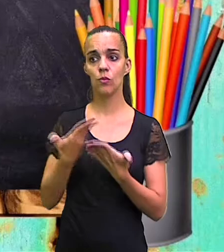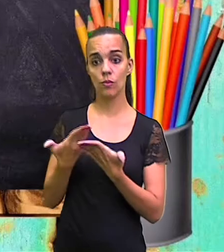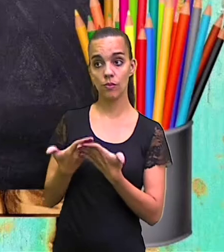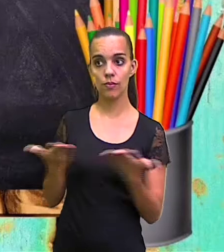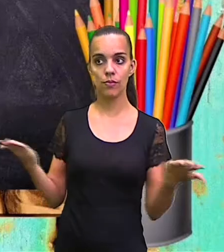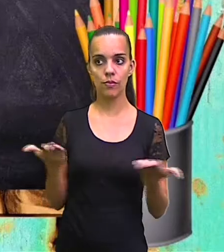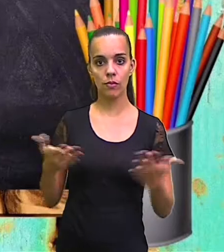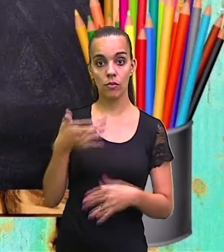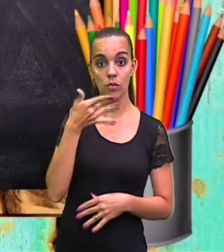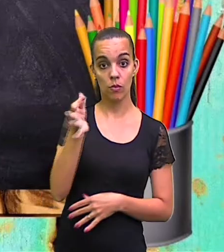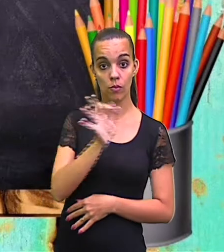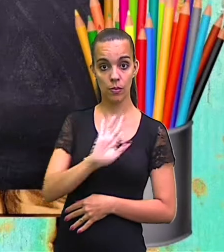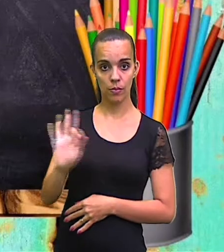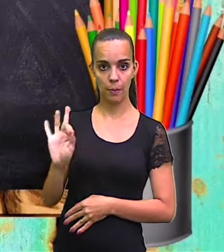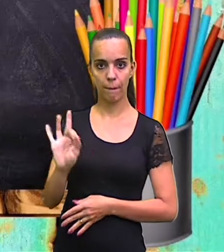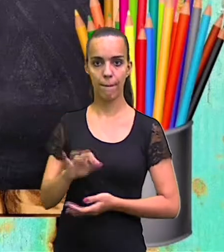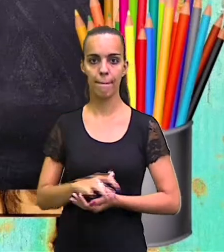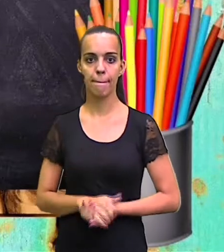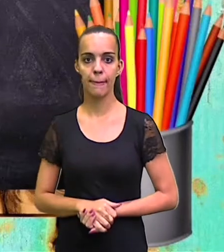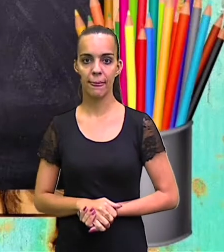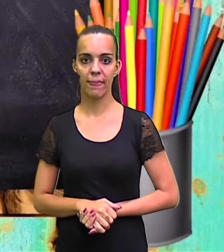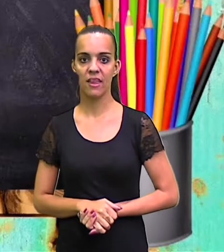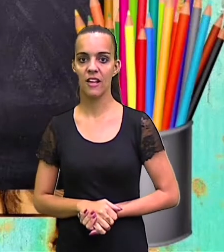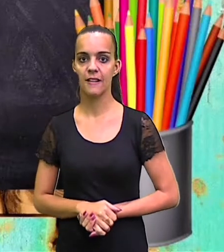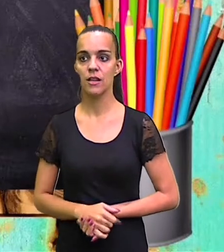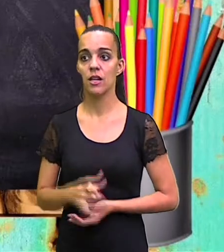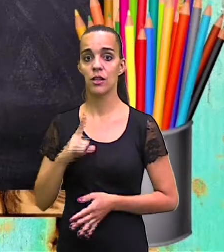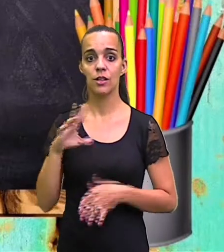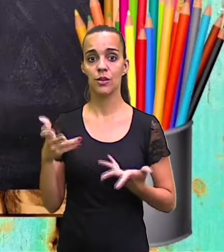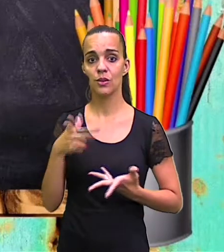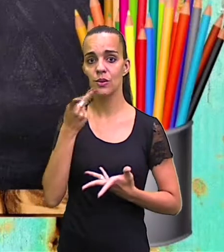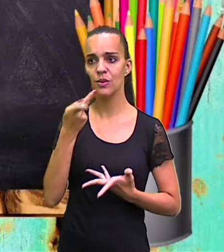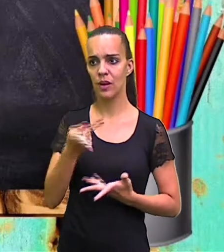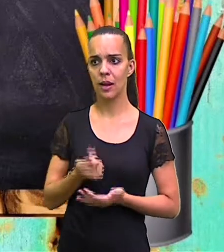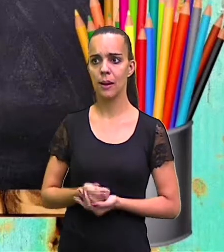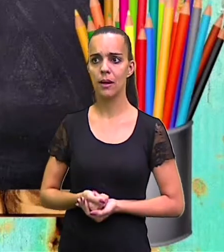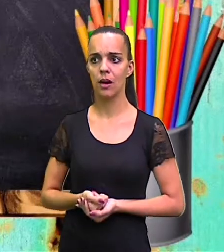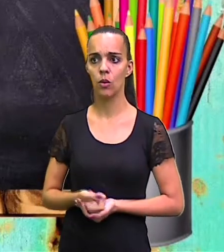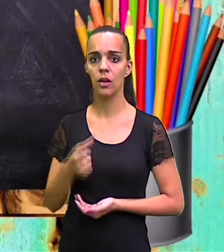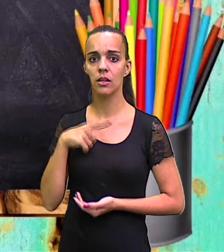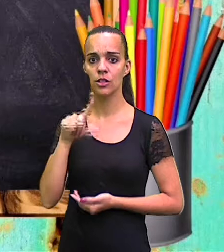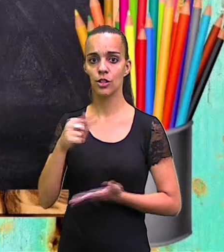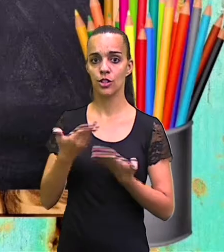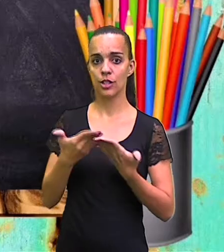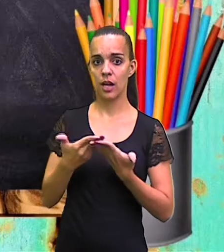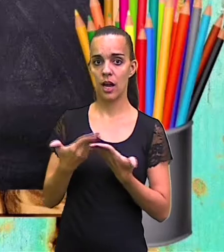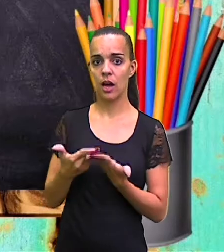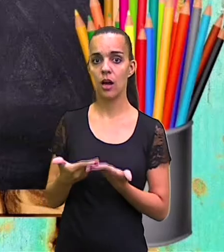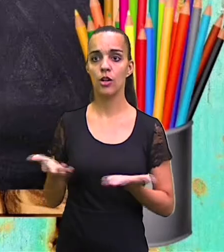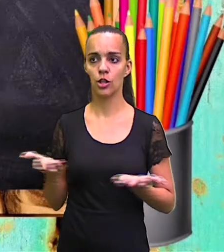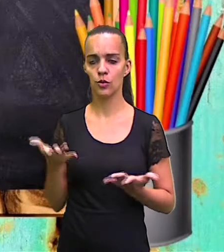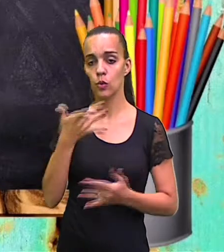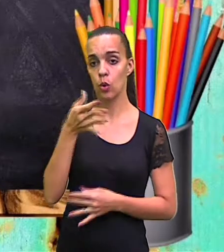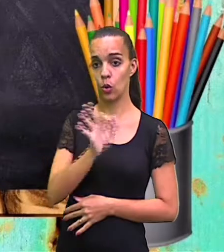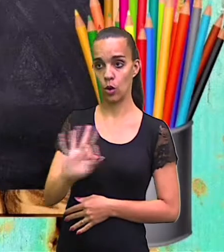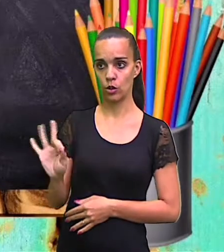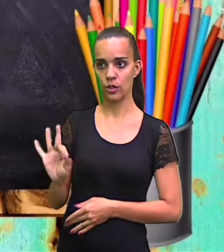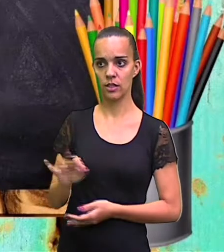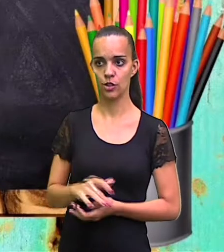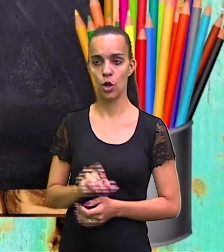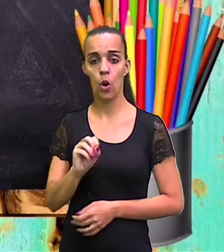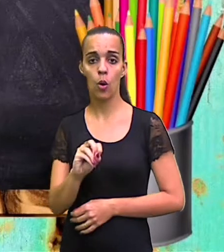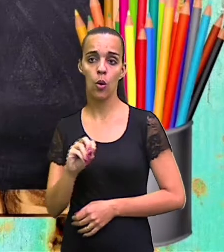de hoje foi ótima, não fica estranho? O correto seria, a aula de hoje foi ótima.